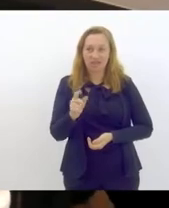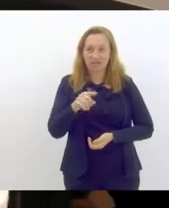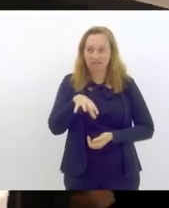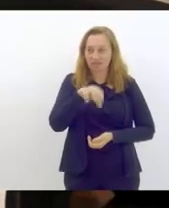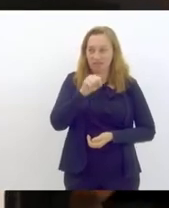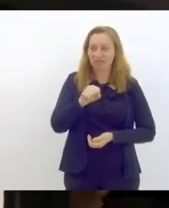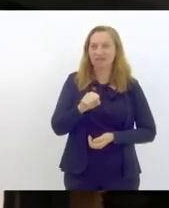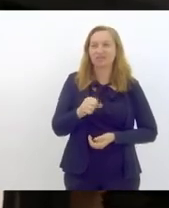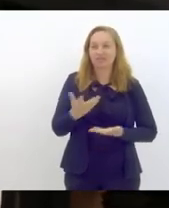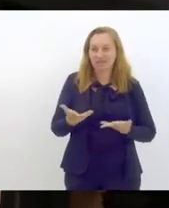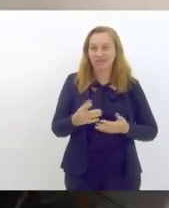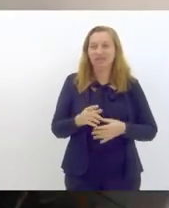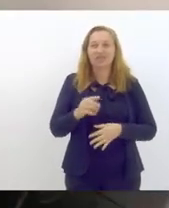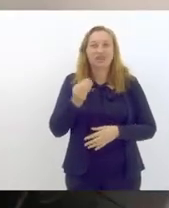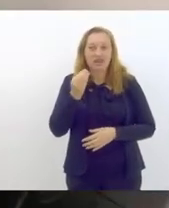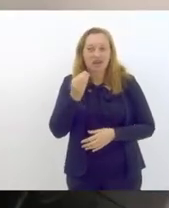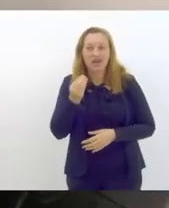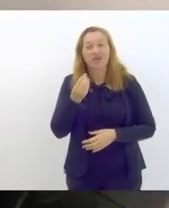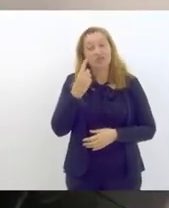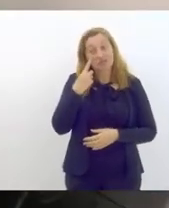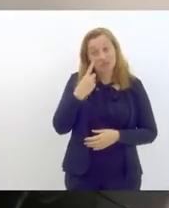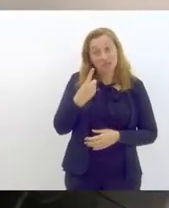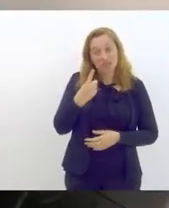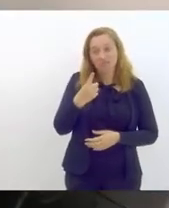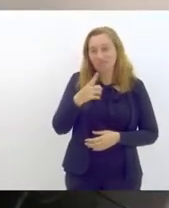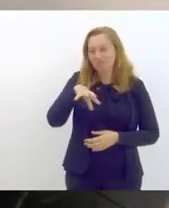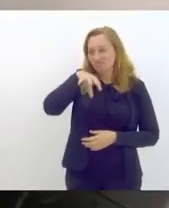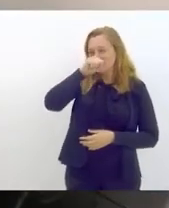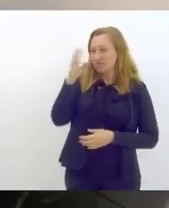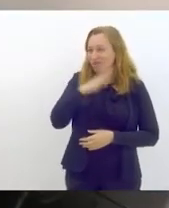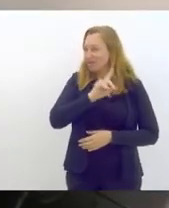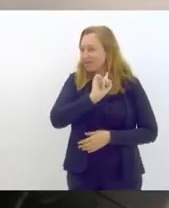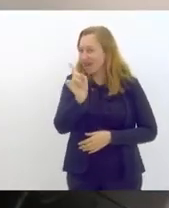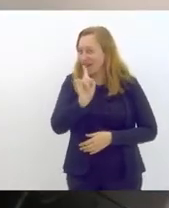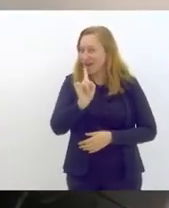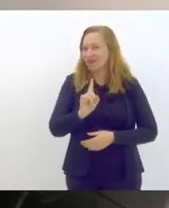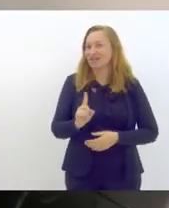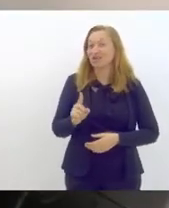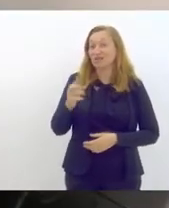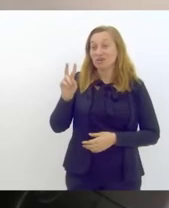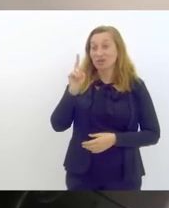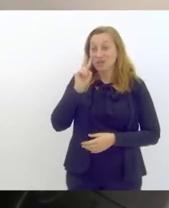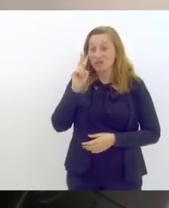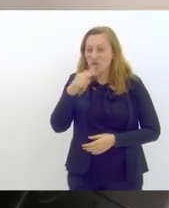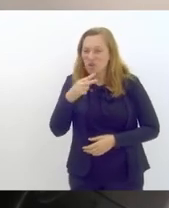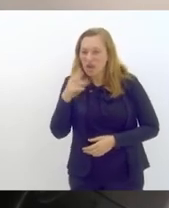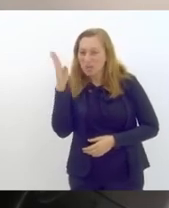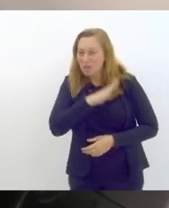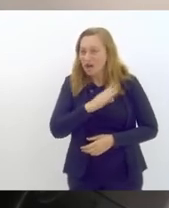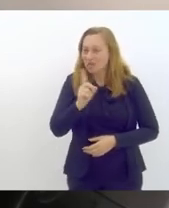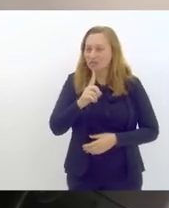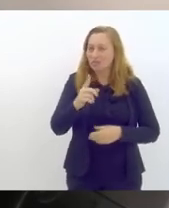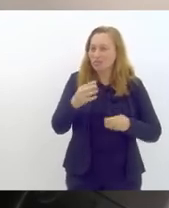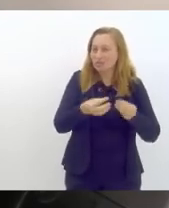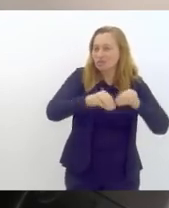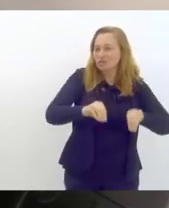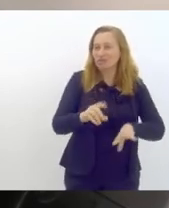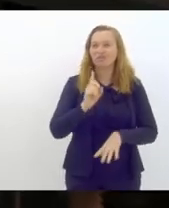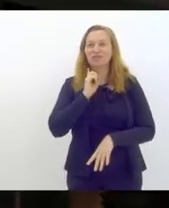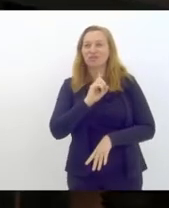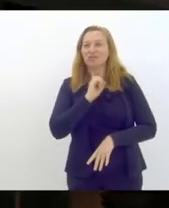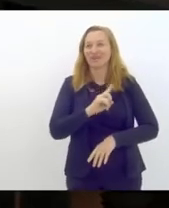corretamente. A gente provou ontem que não tem esse negócio de cheirinho, não. Seu mal olhado não nos atingiu.